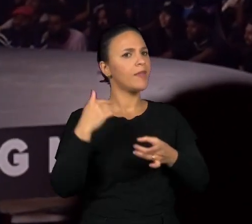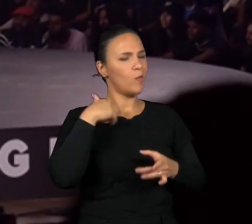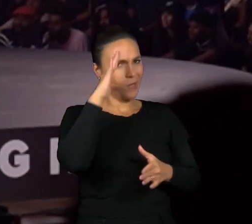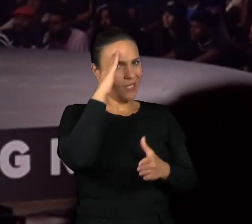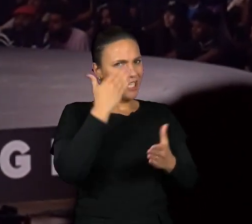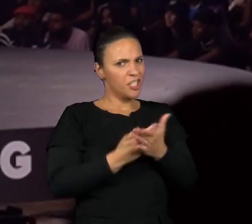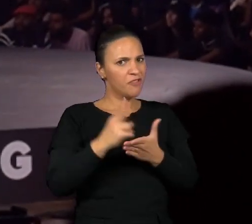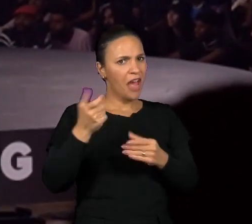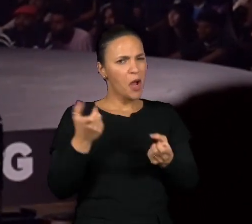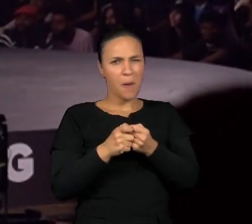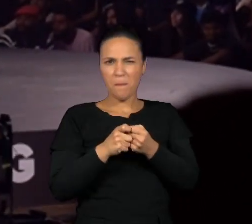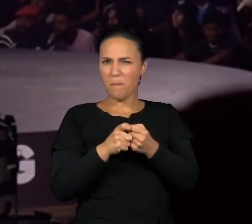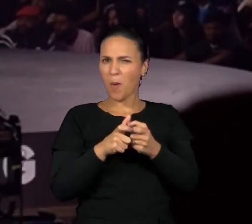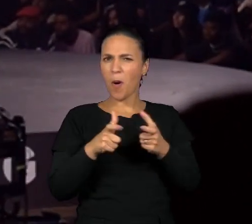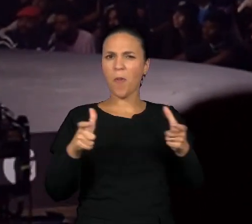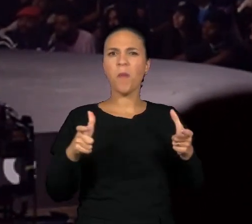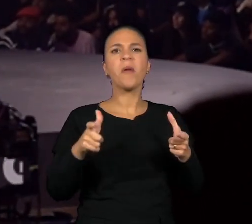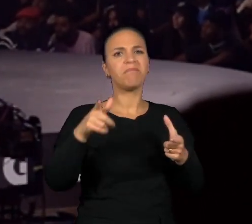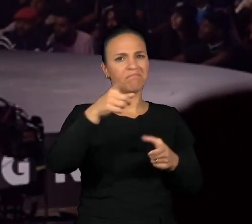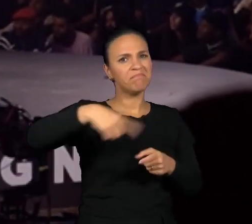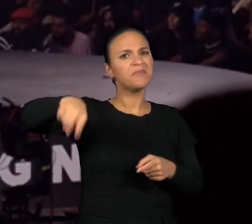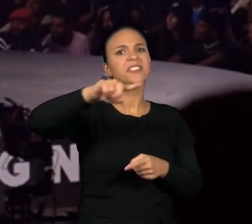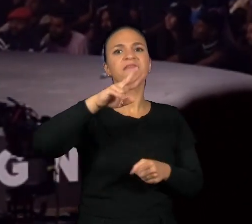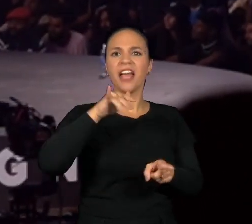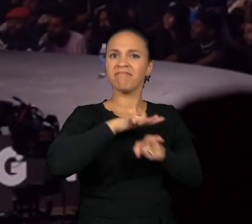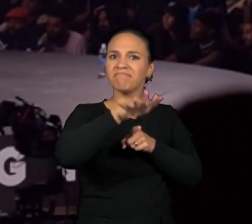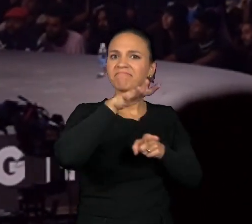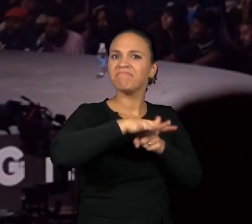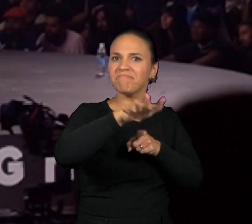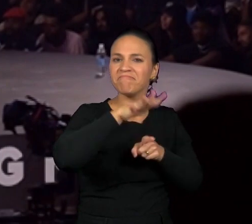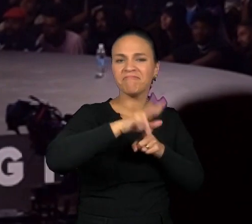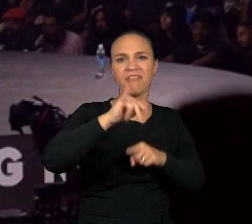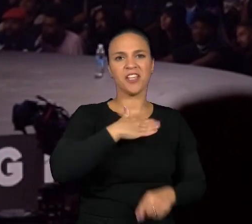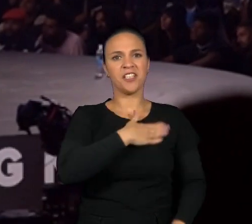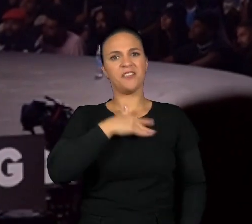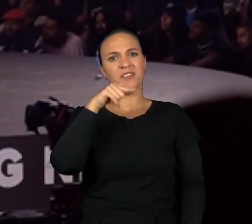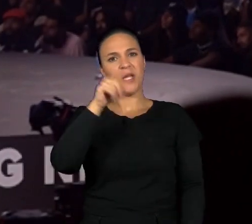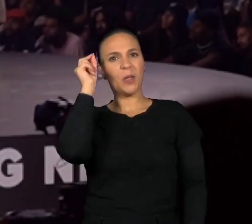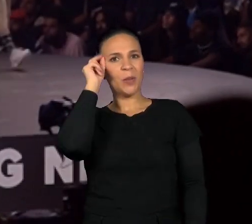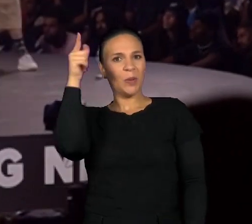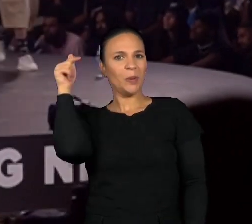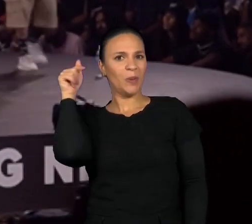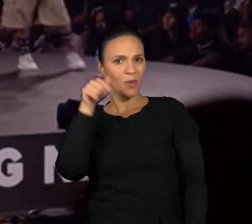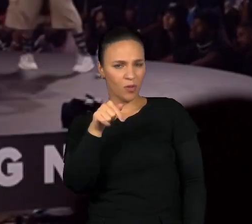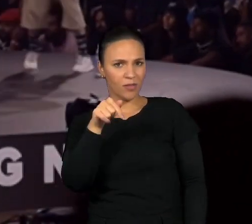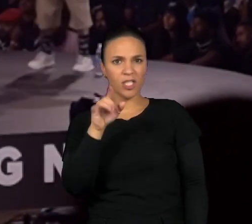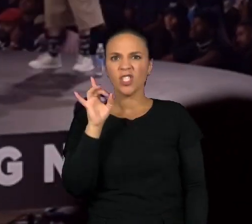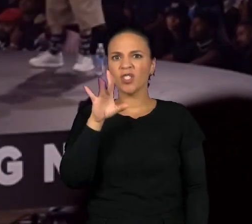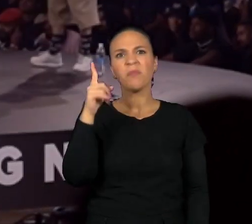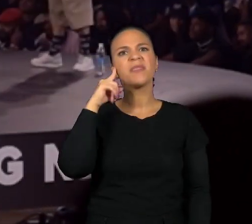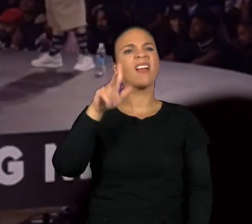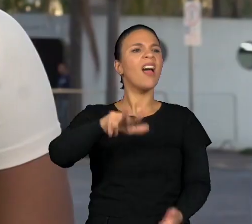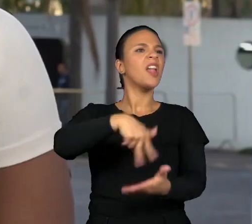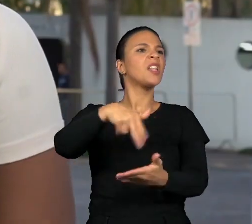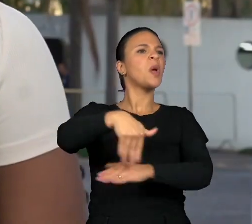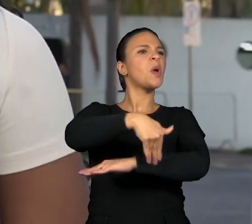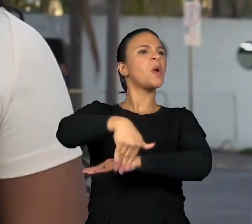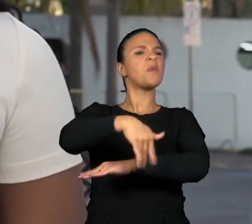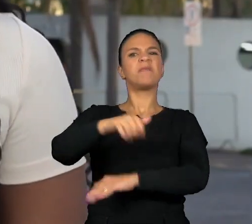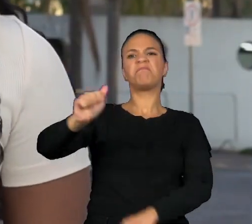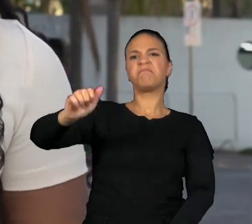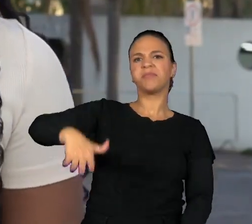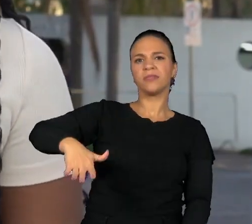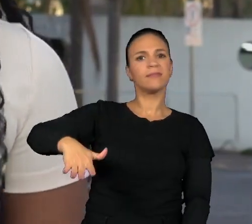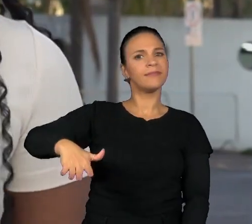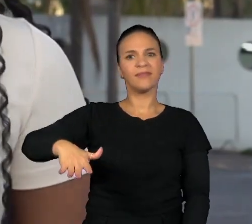tomar uma proporção maior, que as pessoas vão começar a abraçar mais a cultura. Não ver só como uma dança de rua, né, que